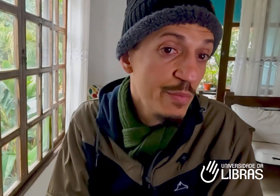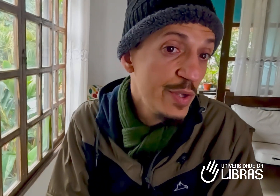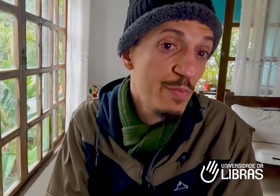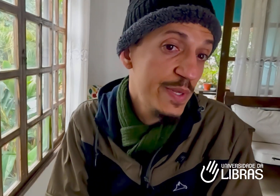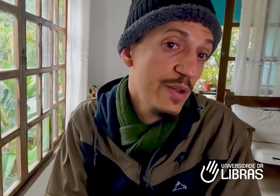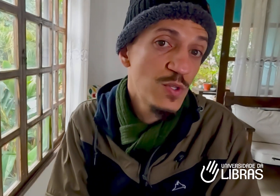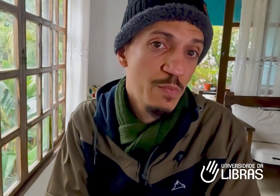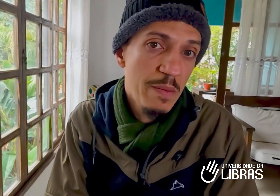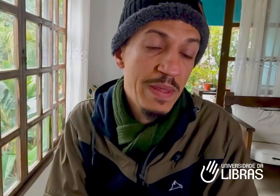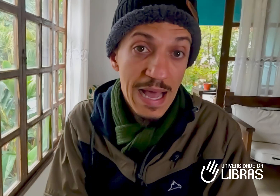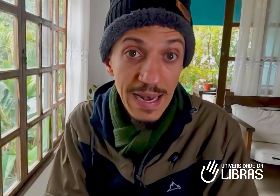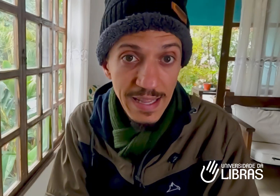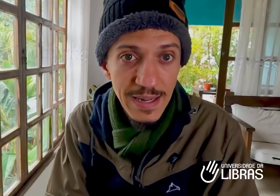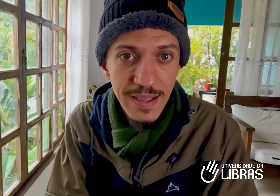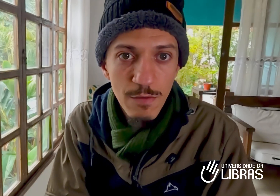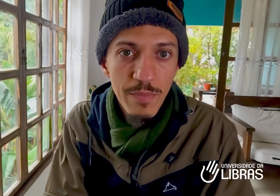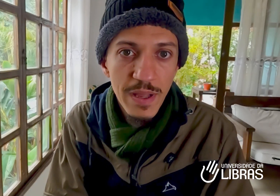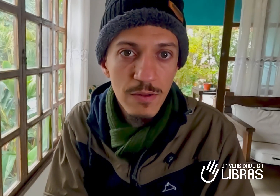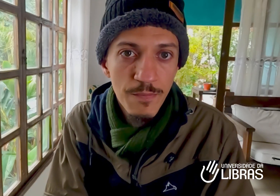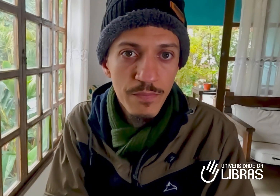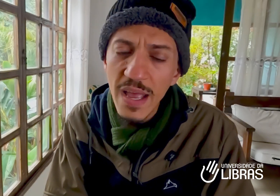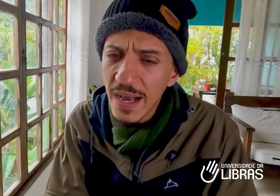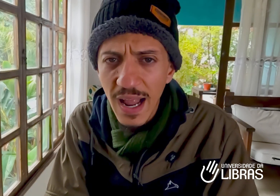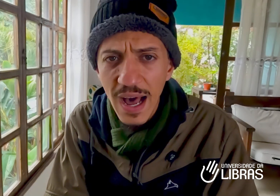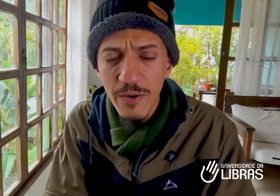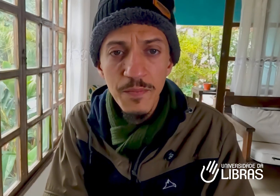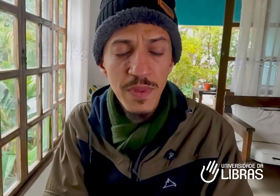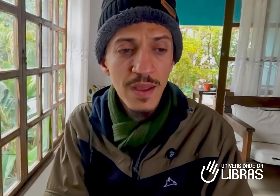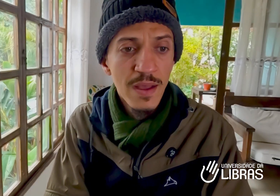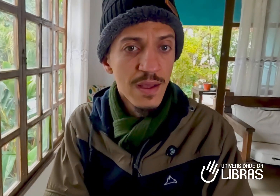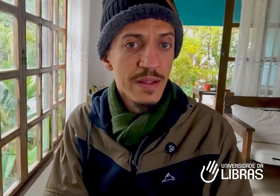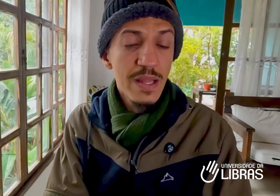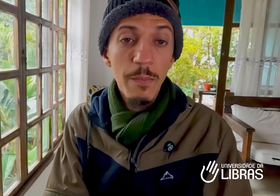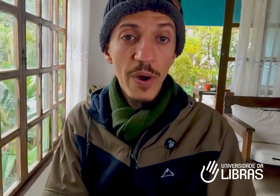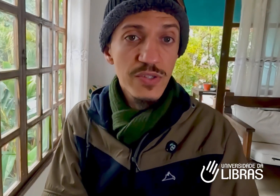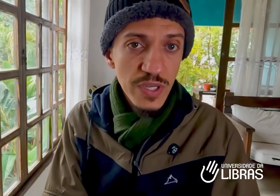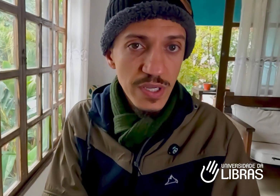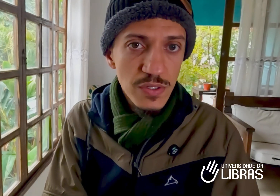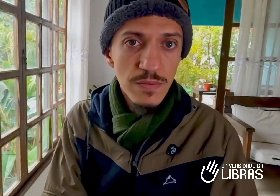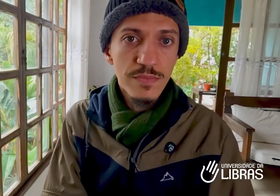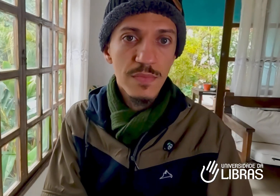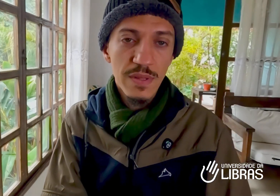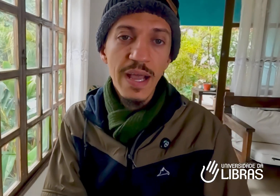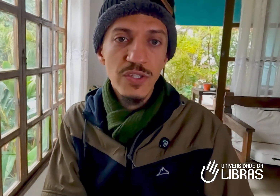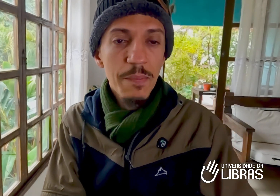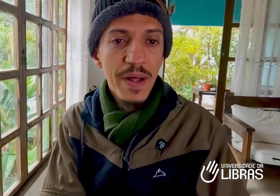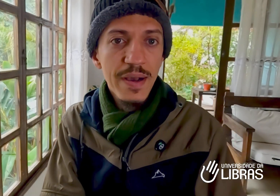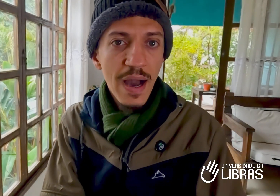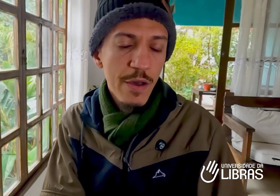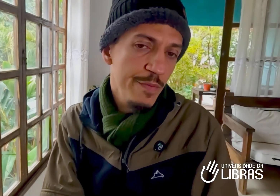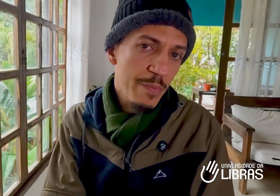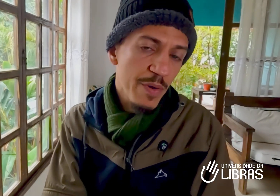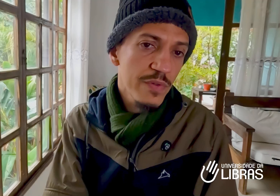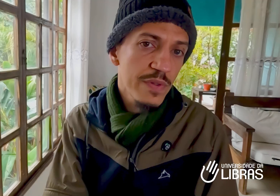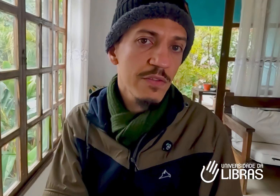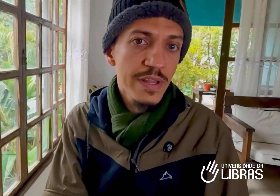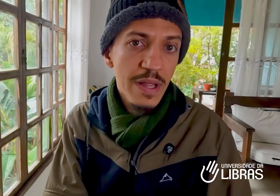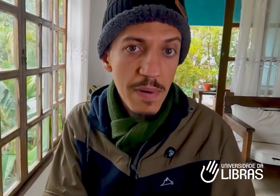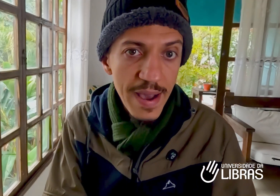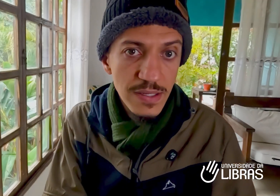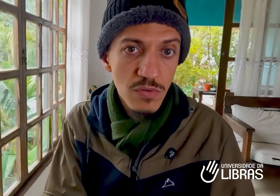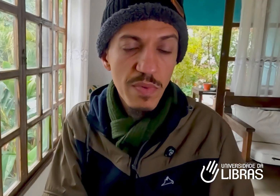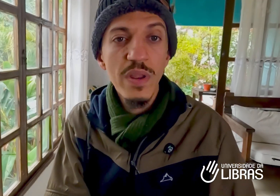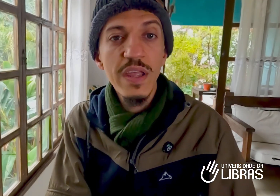significativo e muito poderoso para mim ali naquele momento. E é claro, depois disso, né, de lá para cá, eu fui me aprofundando